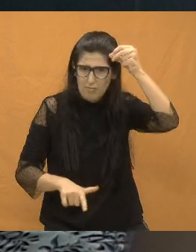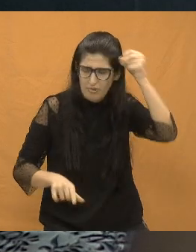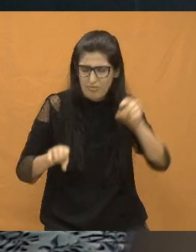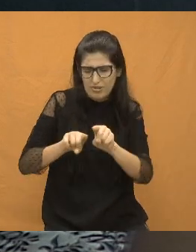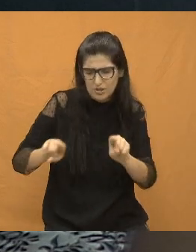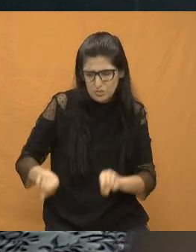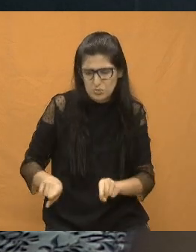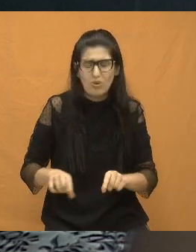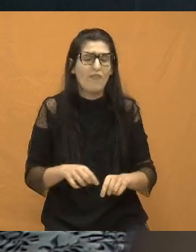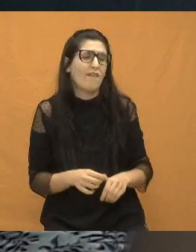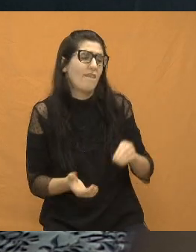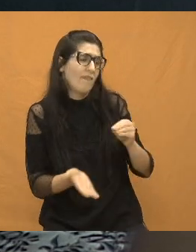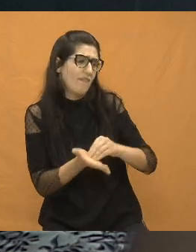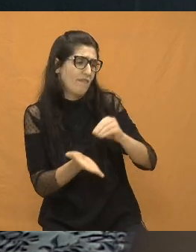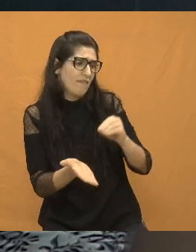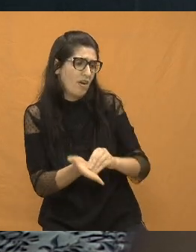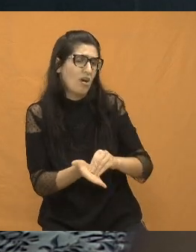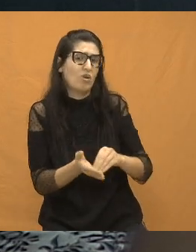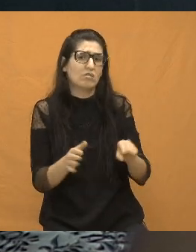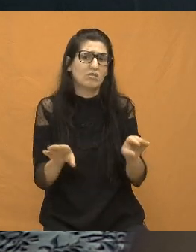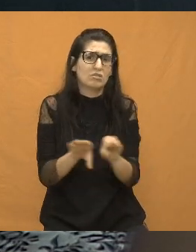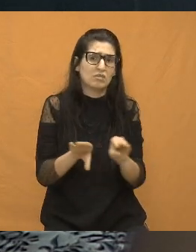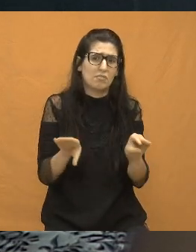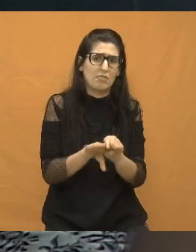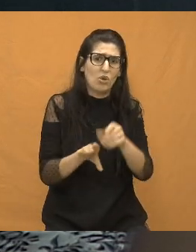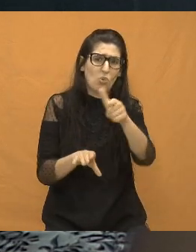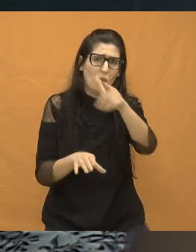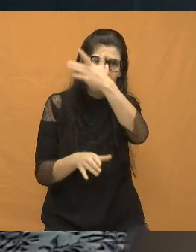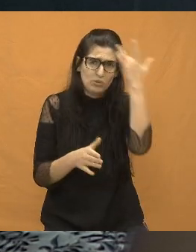receber alguns cargos, e também tem